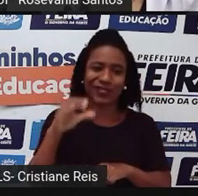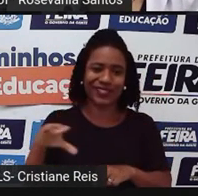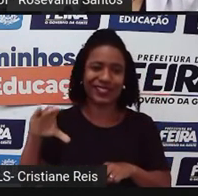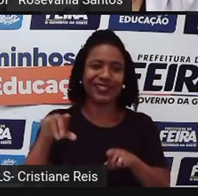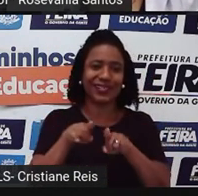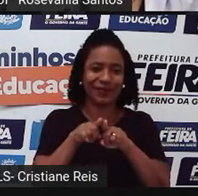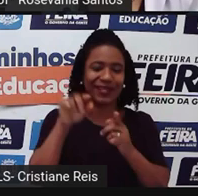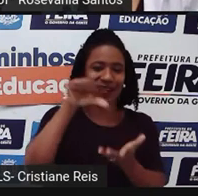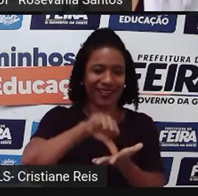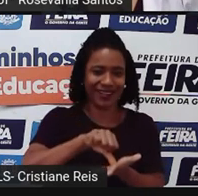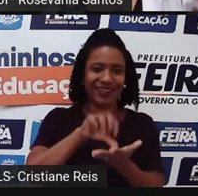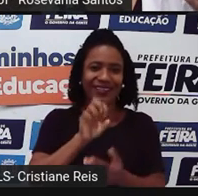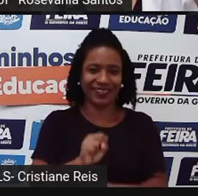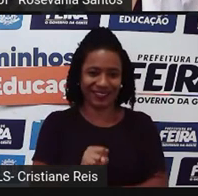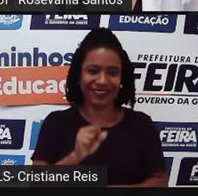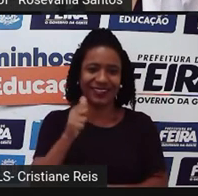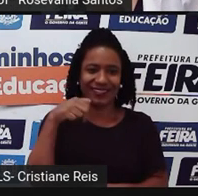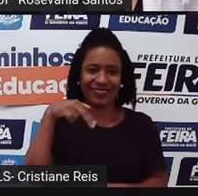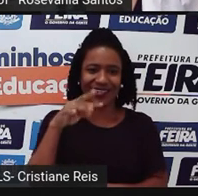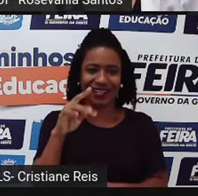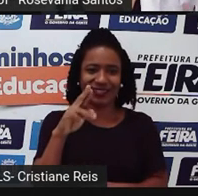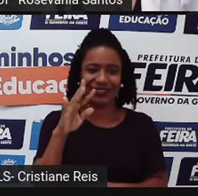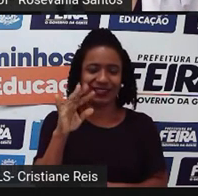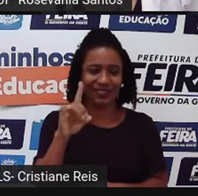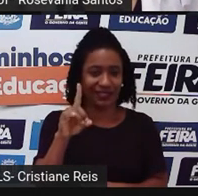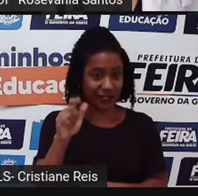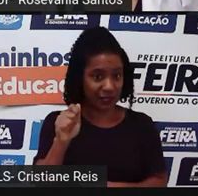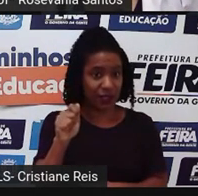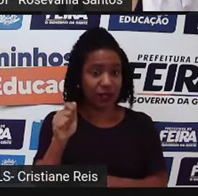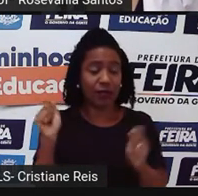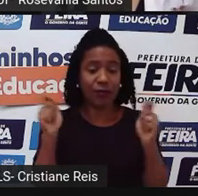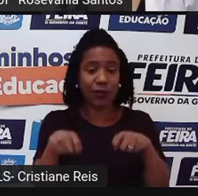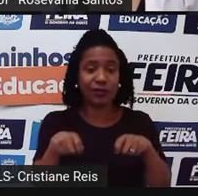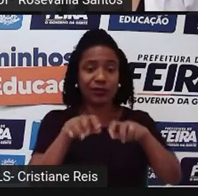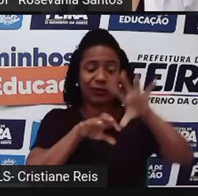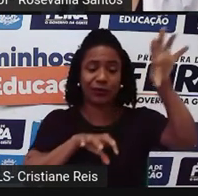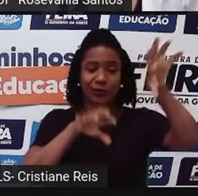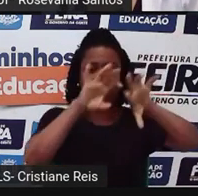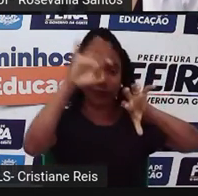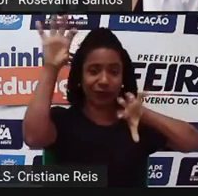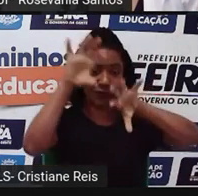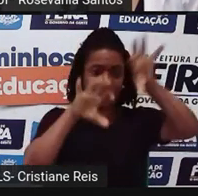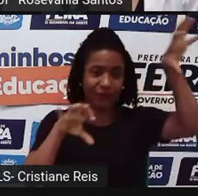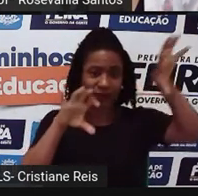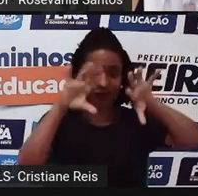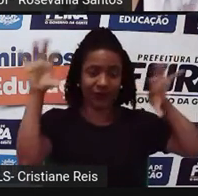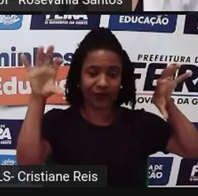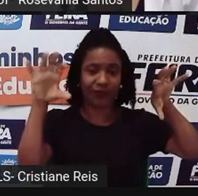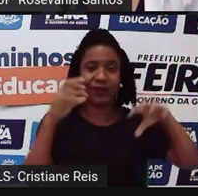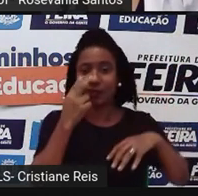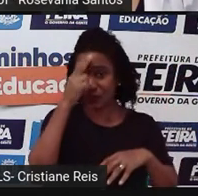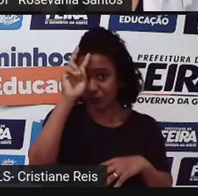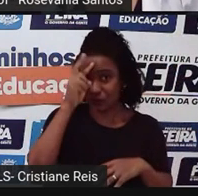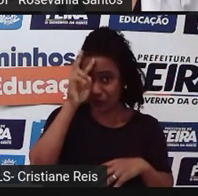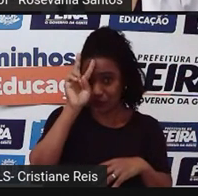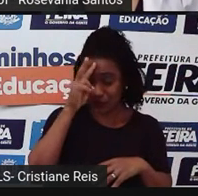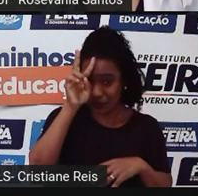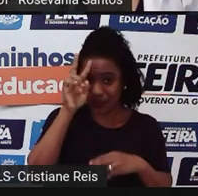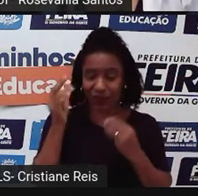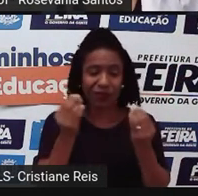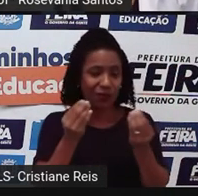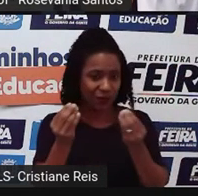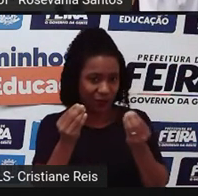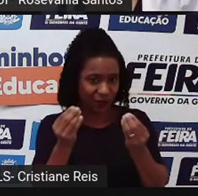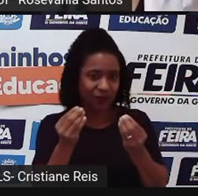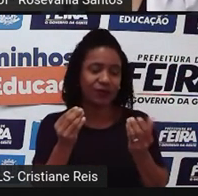a Antártida. Mas você pode dividir ele também de forma histórica, e você já vai colocar